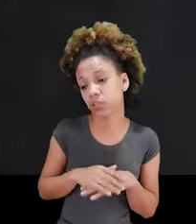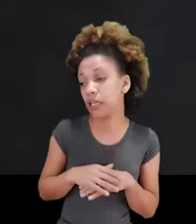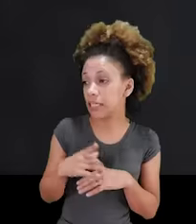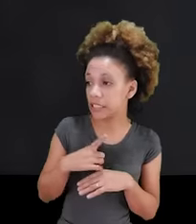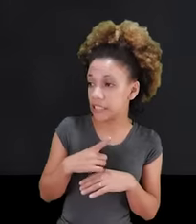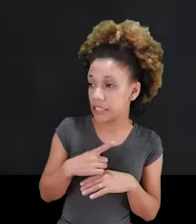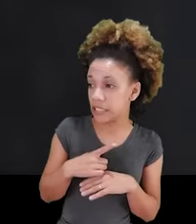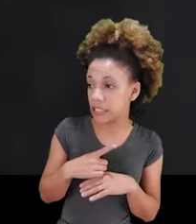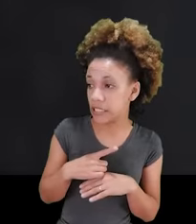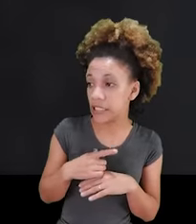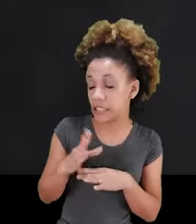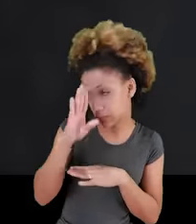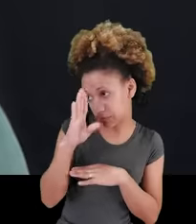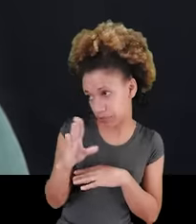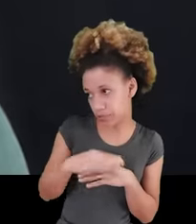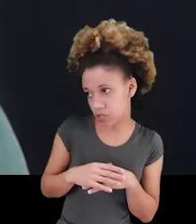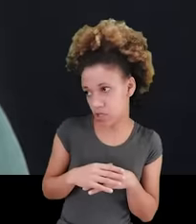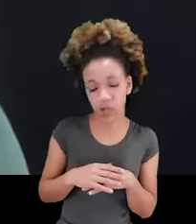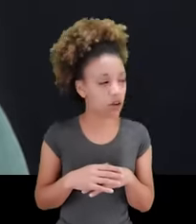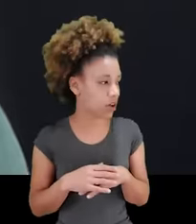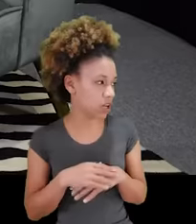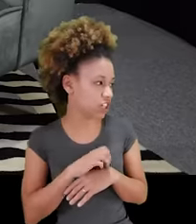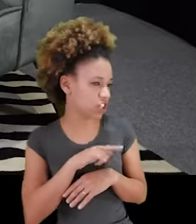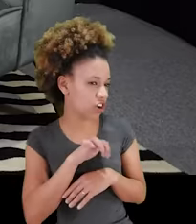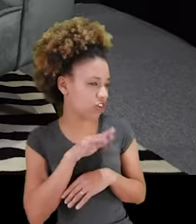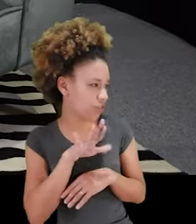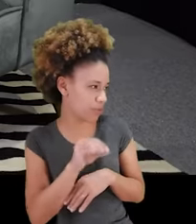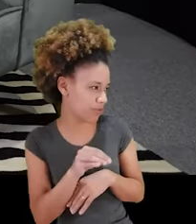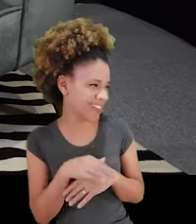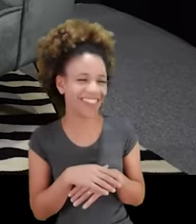toca no pastel de nata, aí eu pessoalmente fico sim, aí você vira xenófobo. Não!